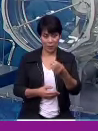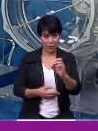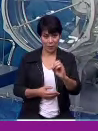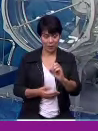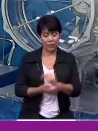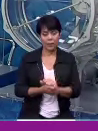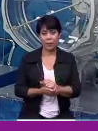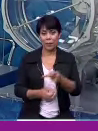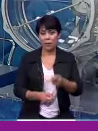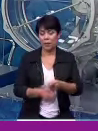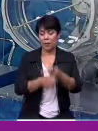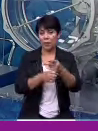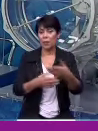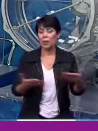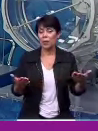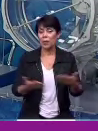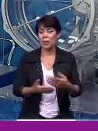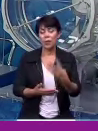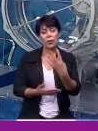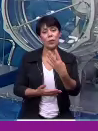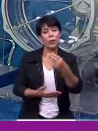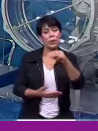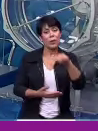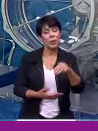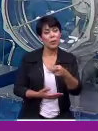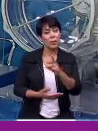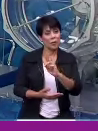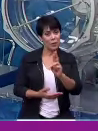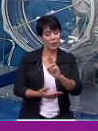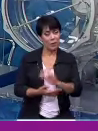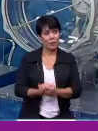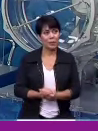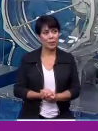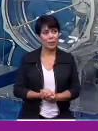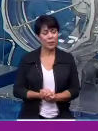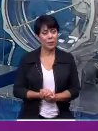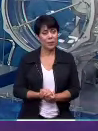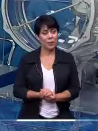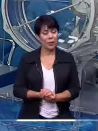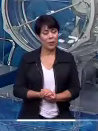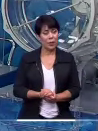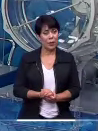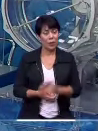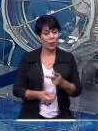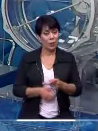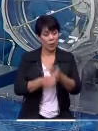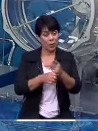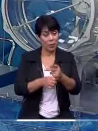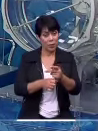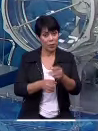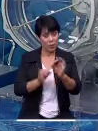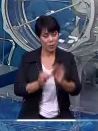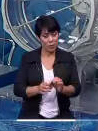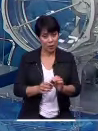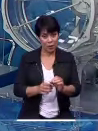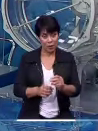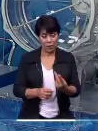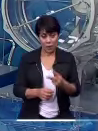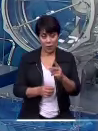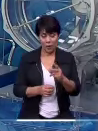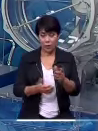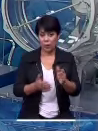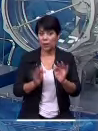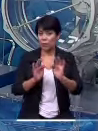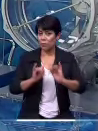1960, com o prêmio estimado em 4 milhões de reais. Sendo que o valor exato de premiação será divulgado